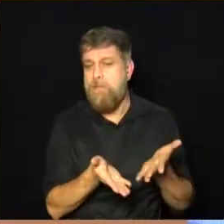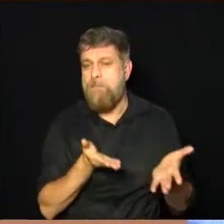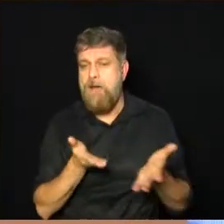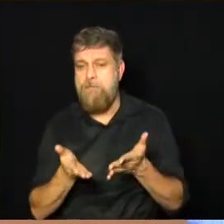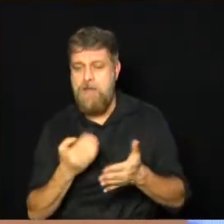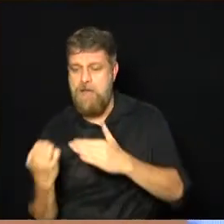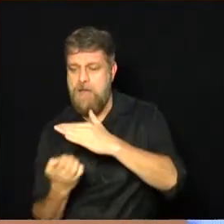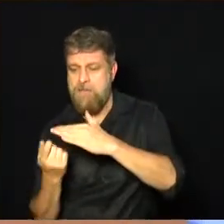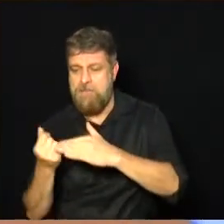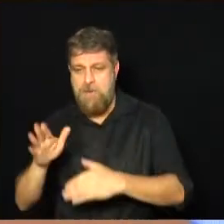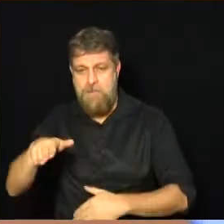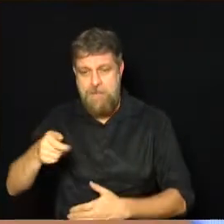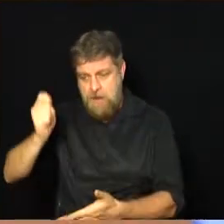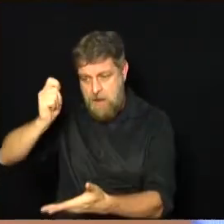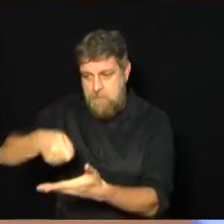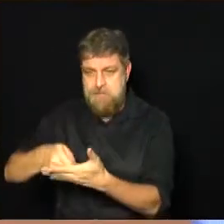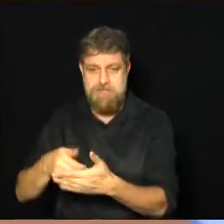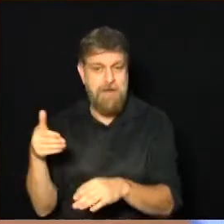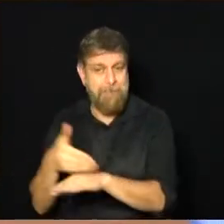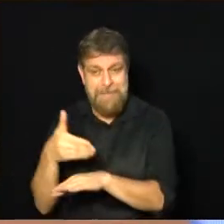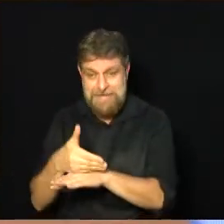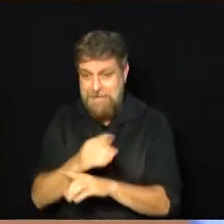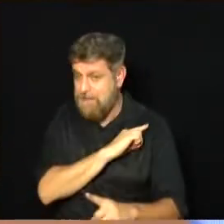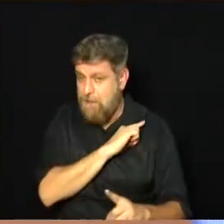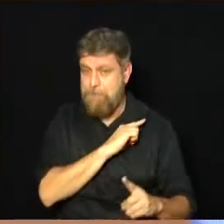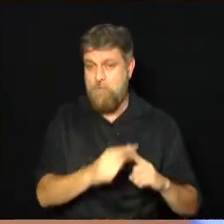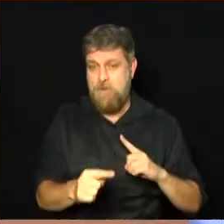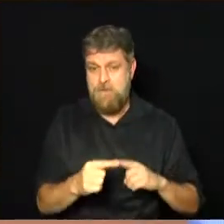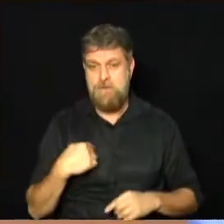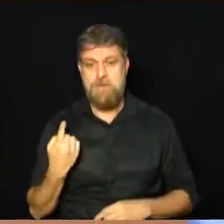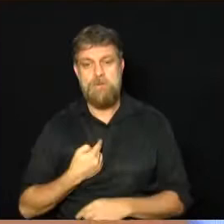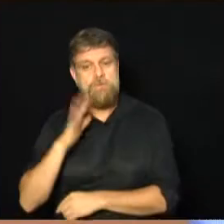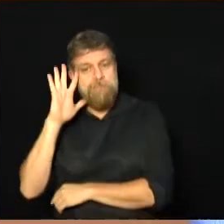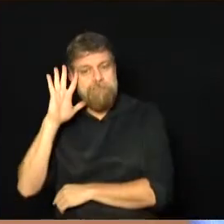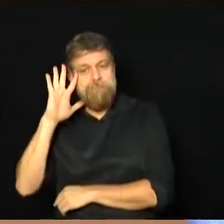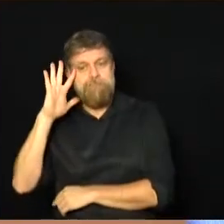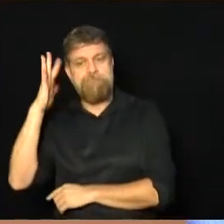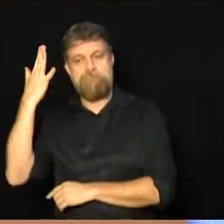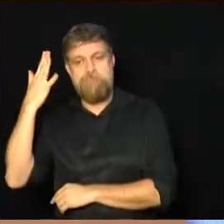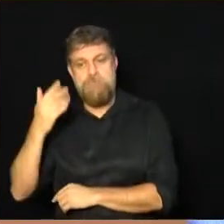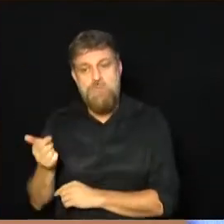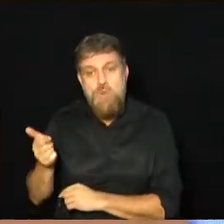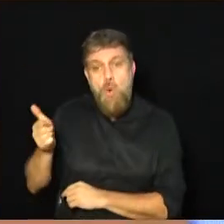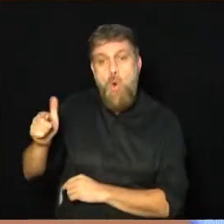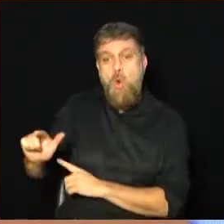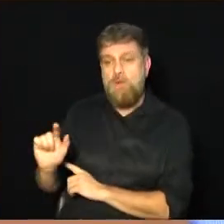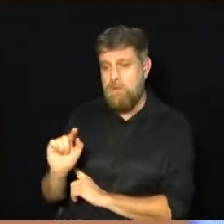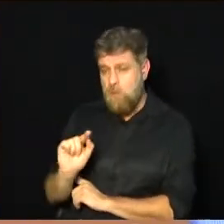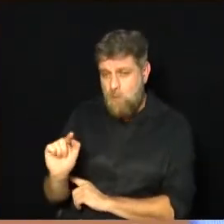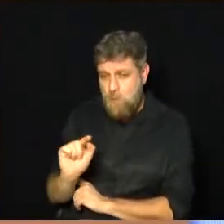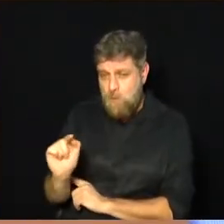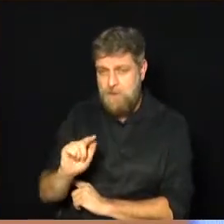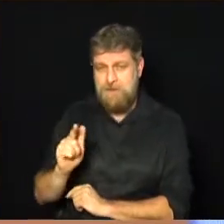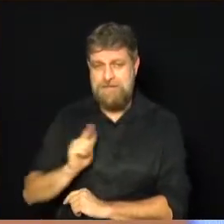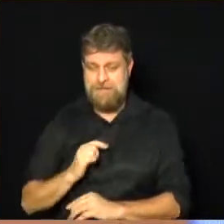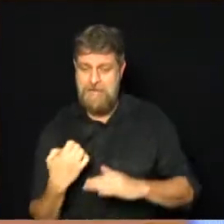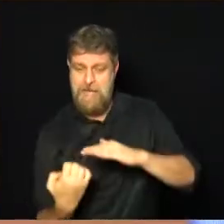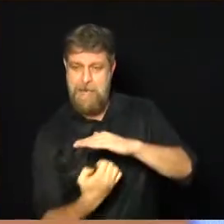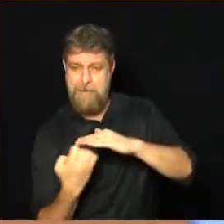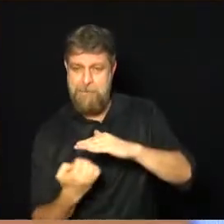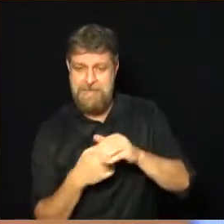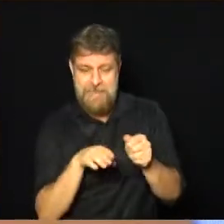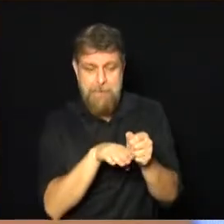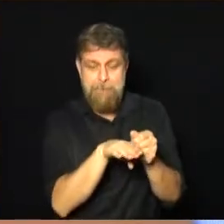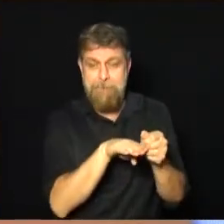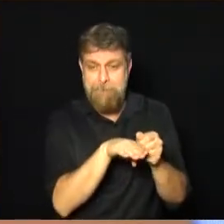públicas. Então, nós também tomamos uma outra decisão, que foi pegarmos empresas de porte